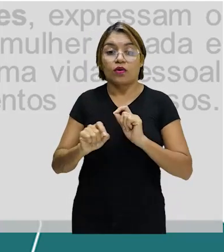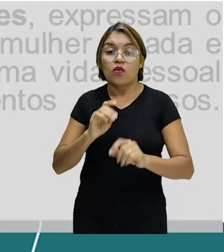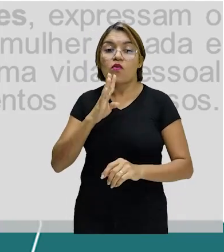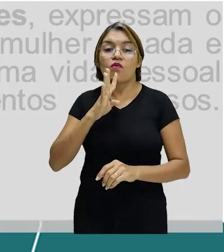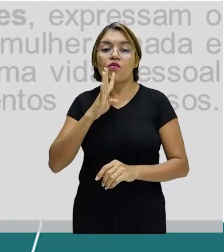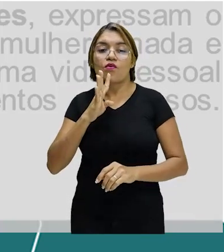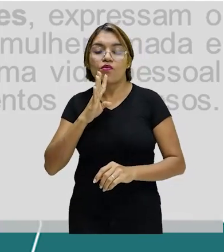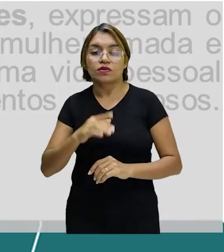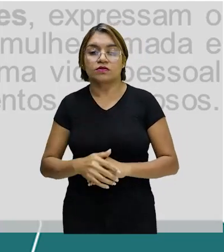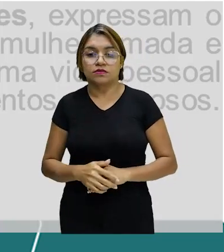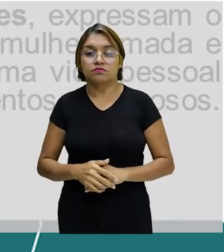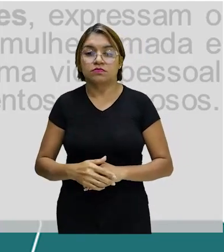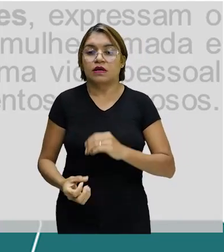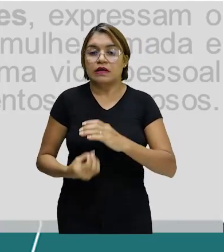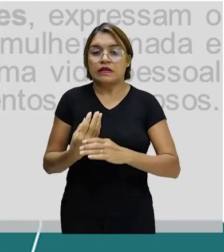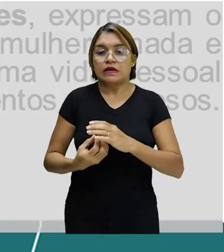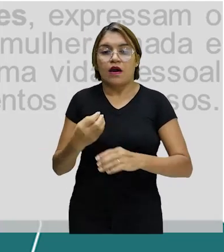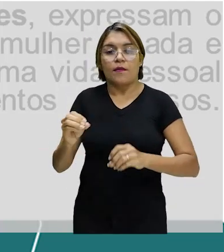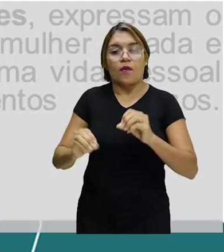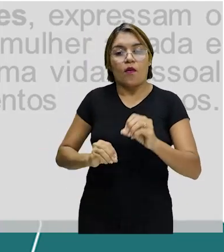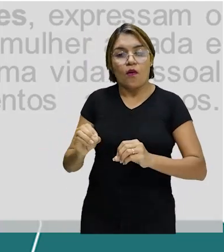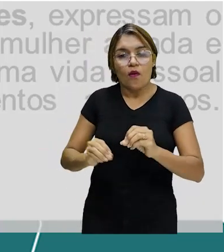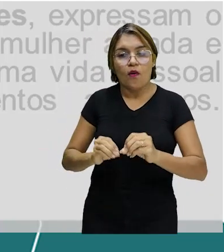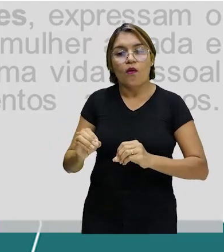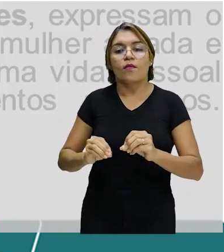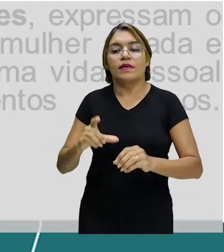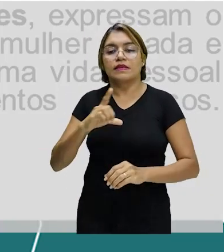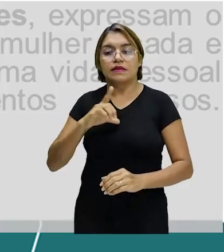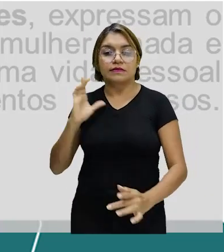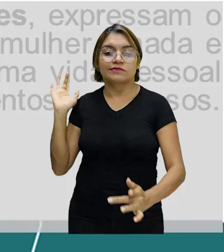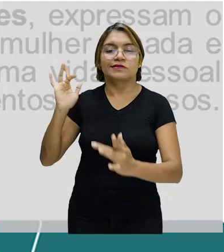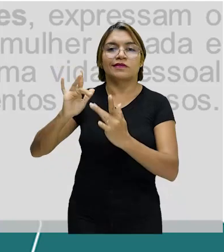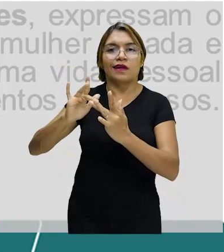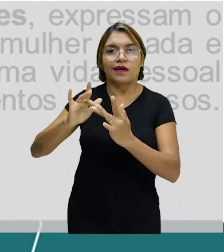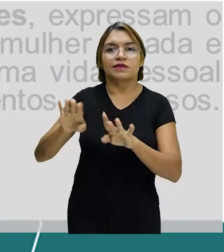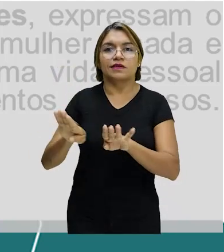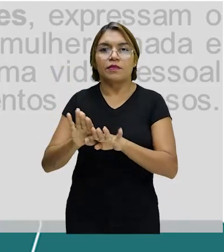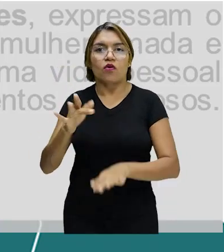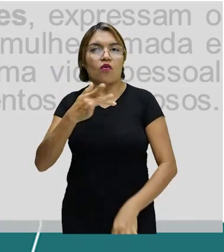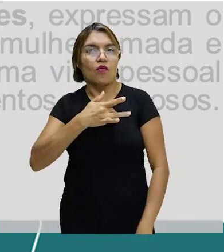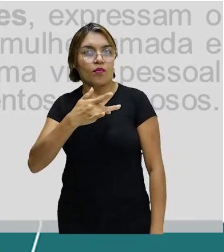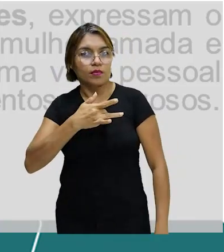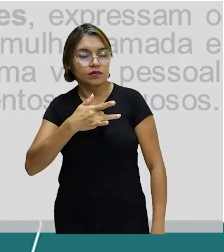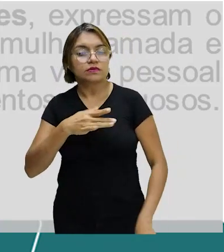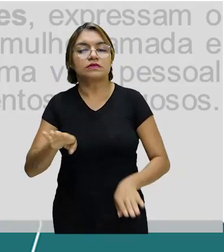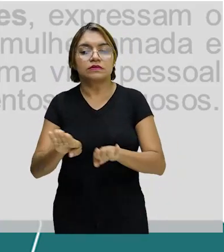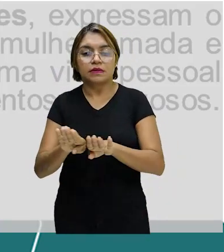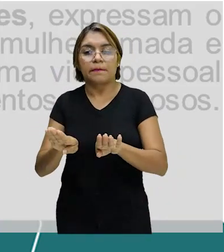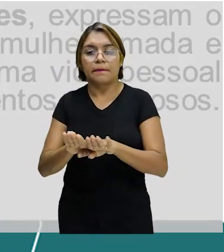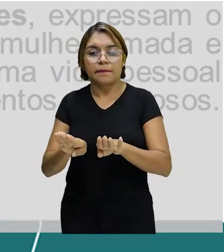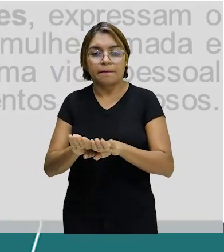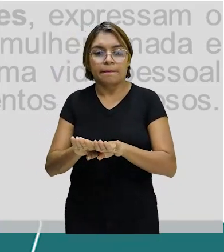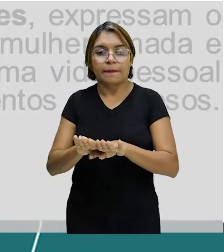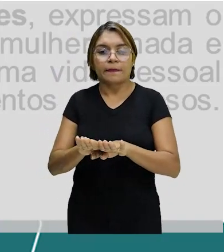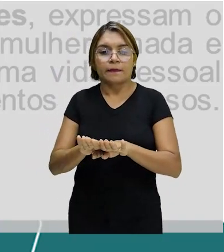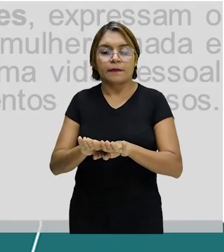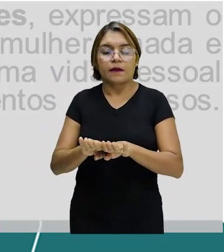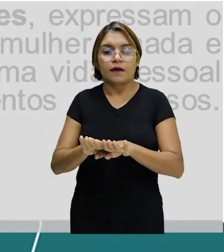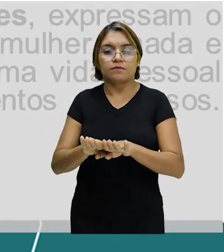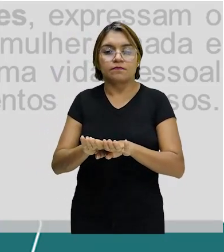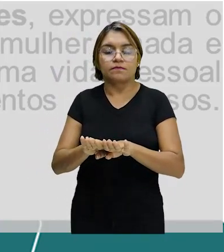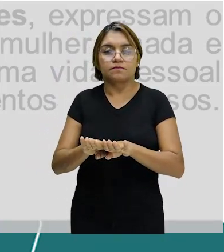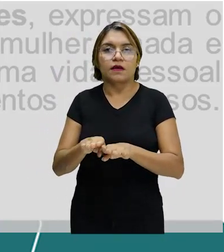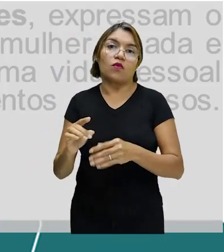para criar suas obras. Com tendências clássicas do romantismo e do classicismo, Bocage era considerado um autor